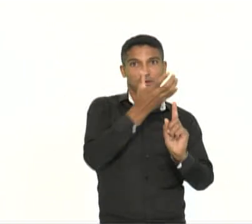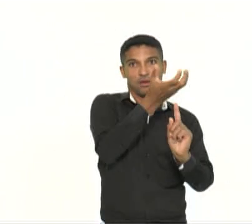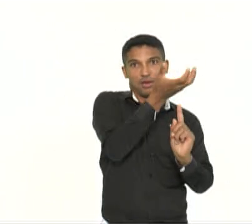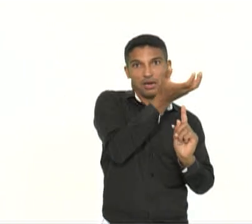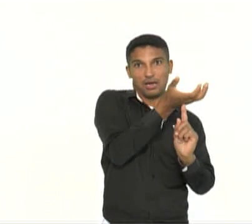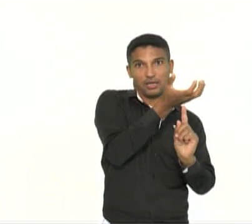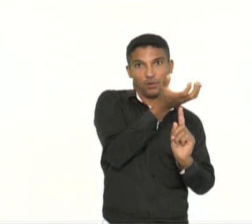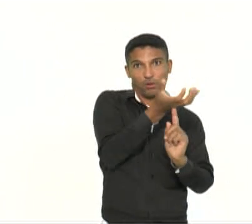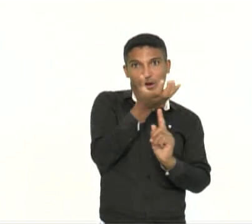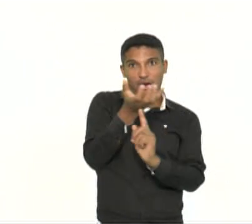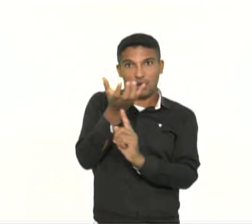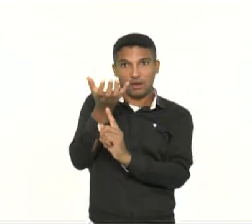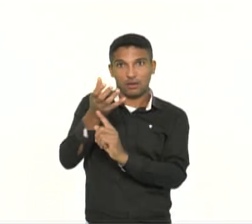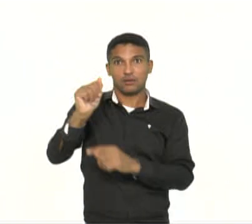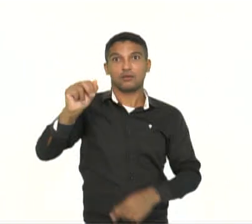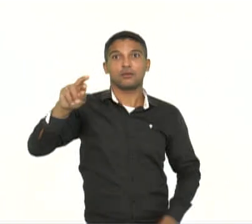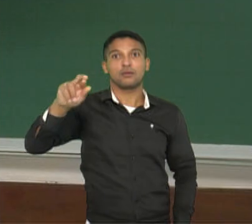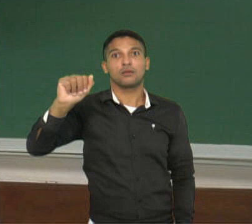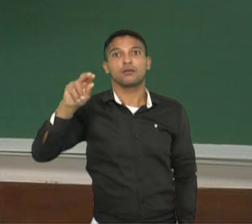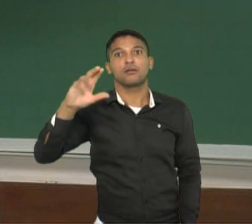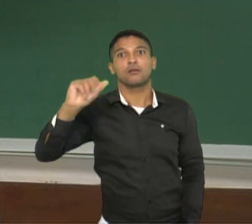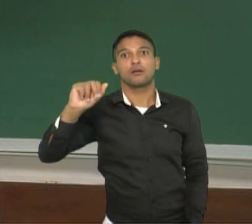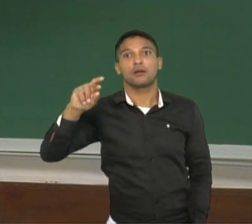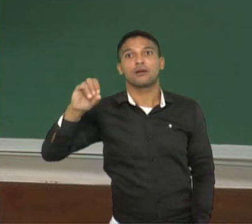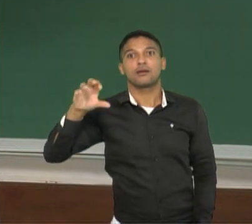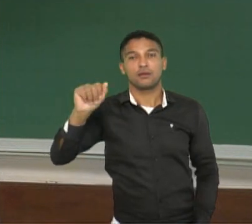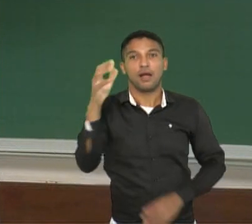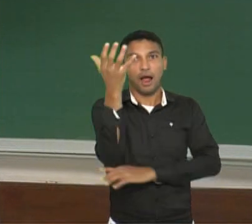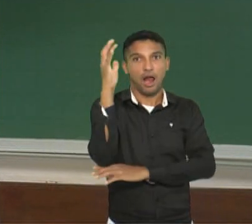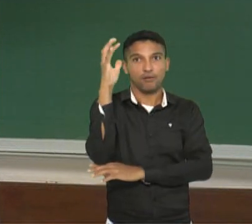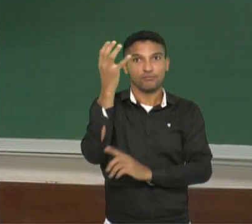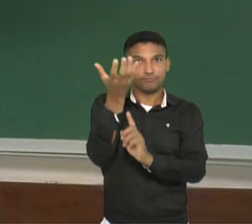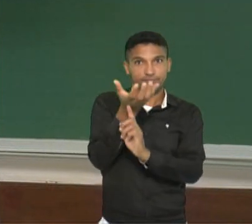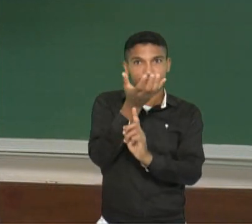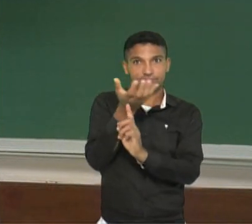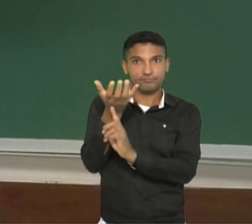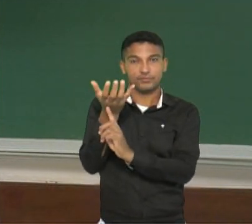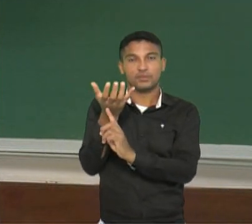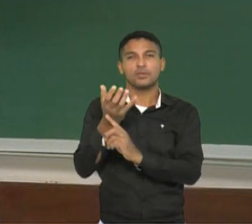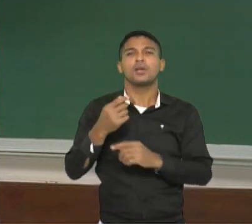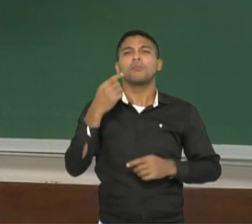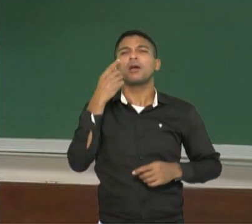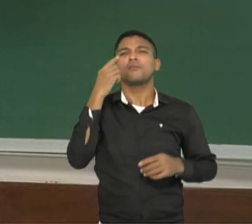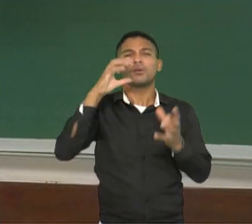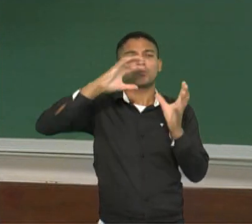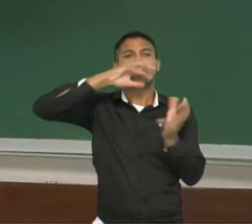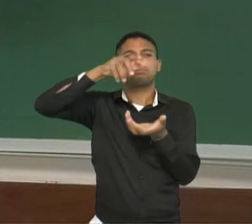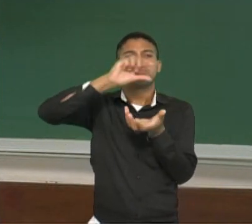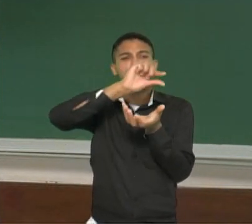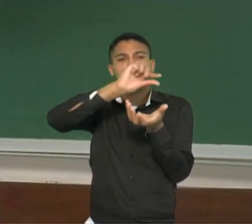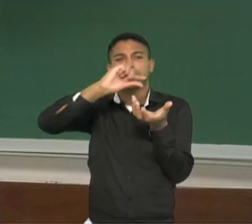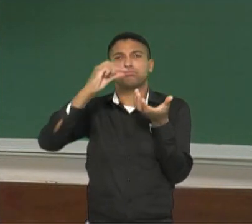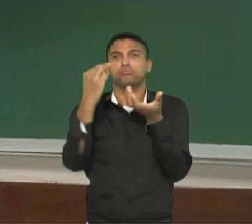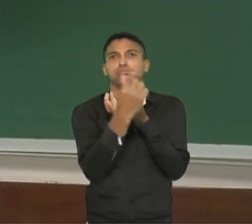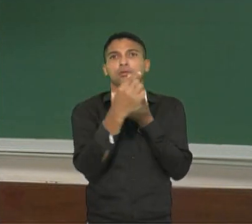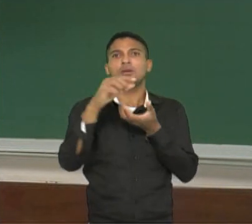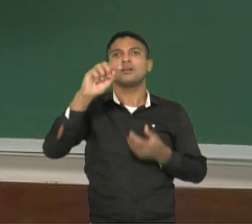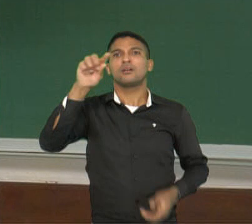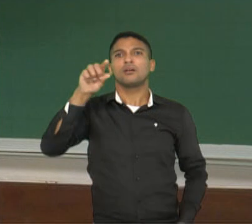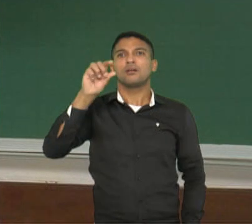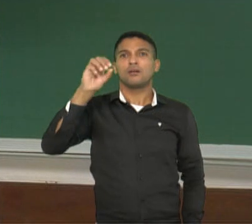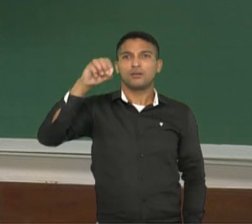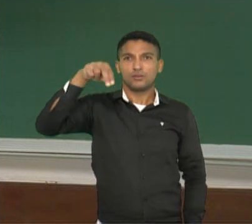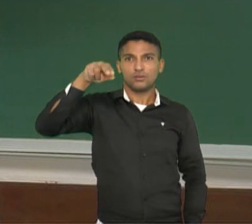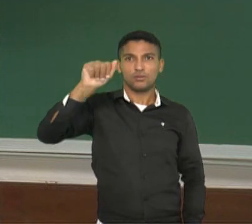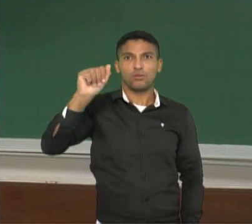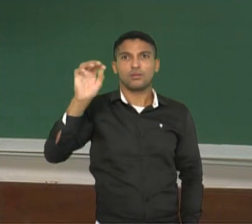zona intertropical, e sim na zona temperada sul. Quando a gente fala em zona temperada, é importante a gente ter bem claro que, ao